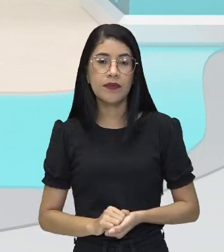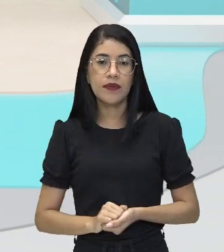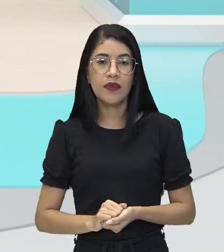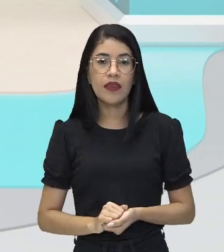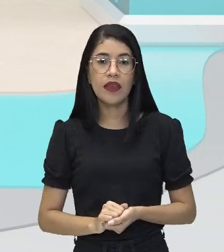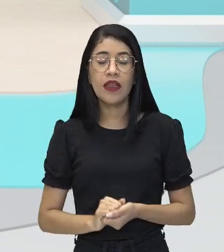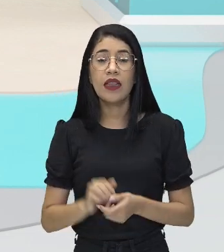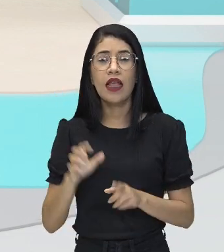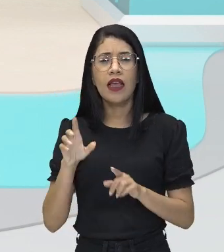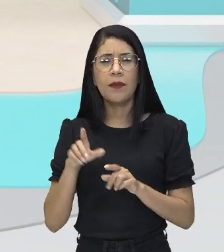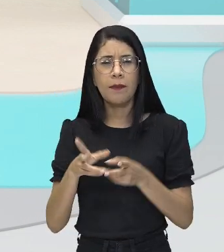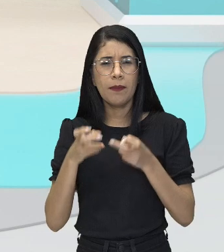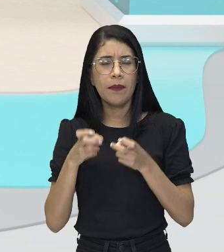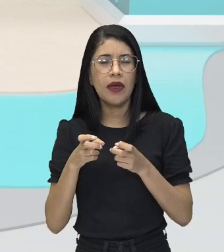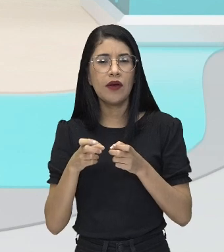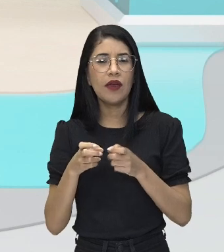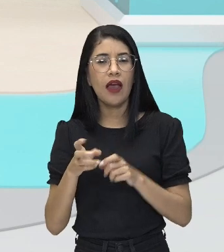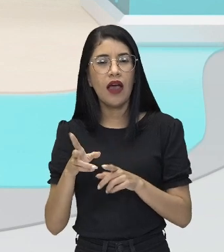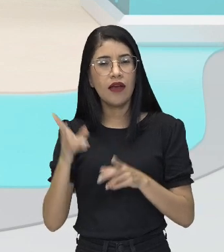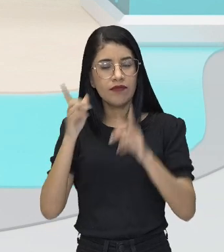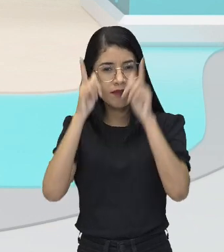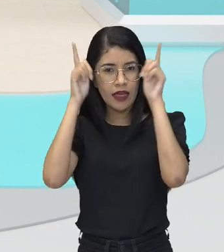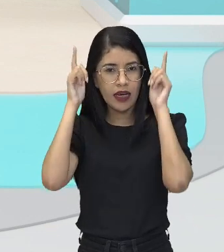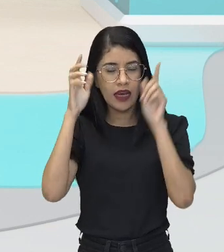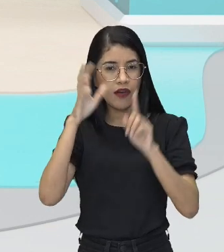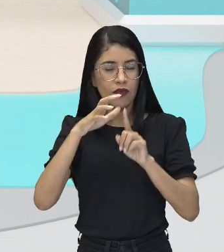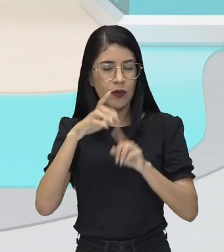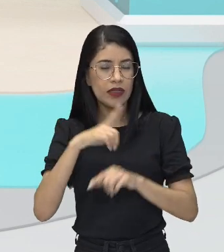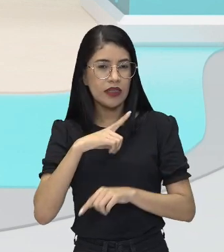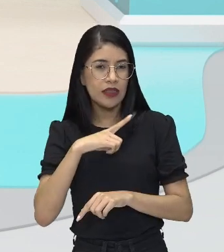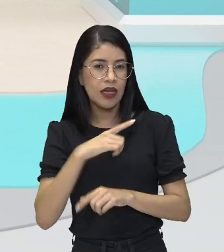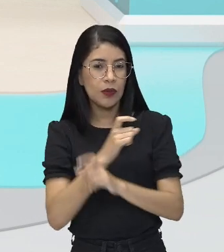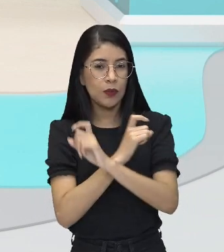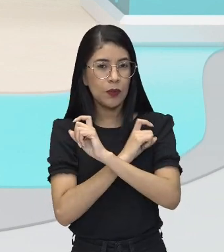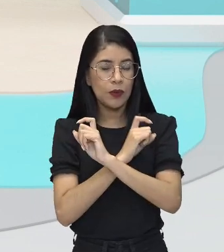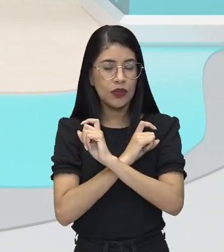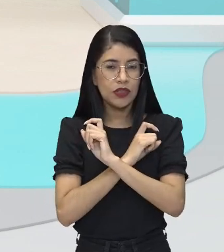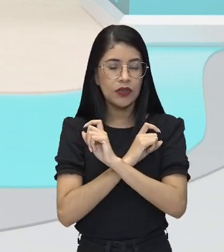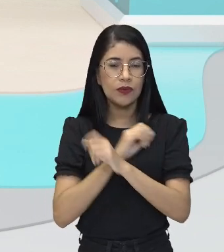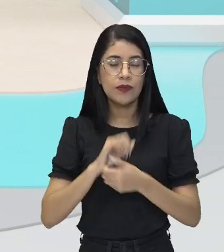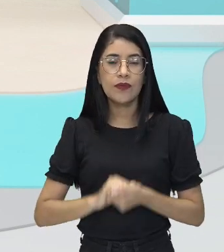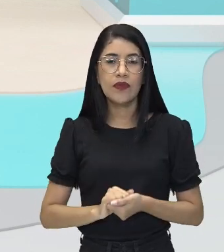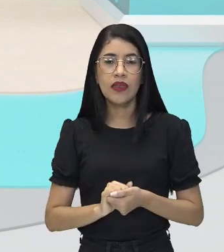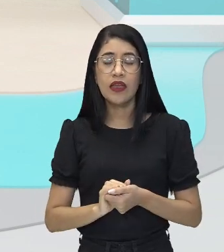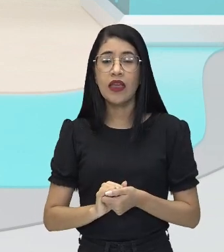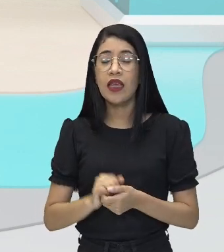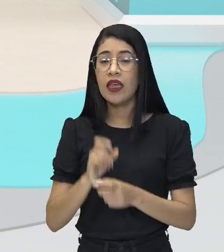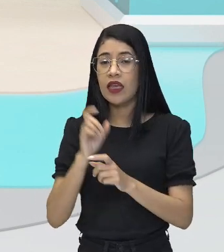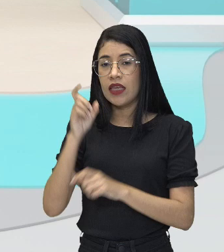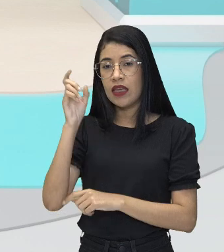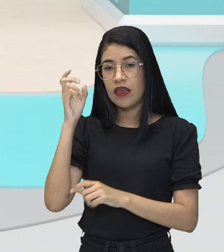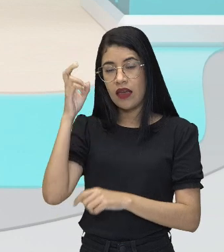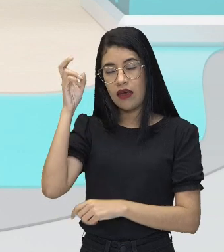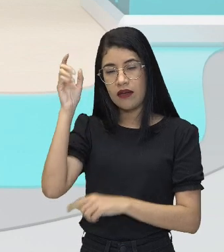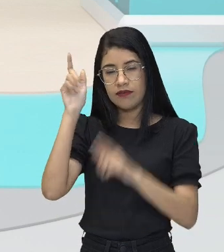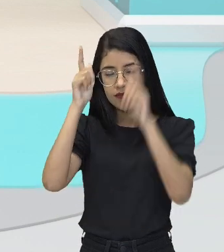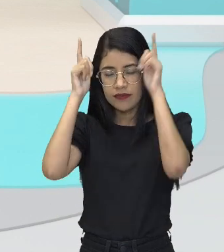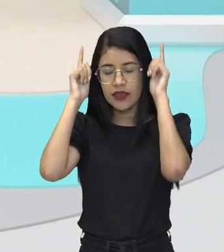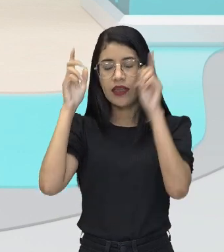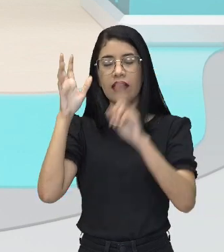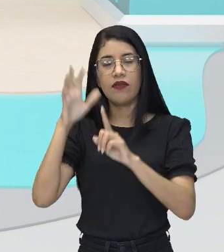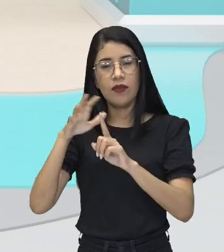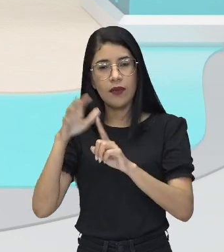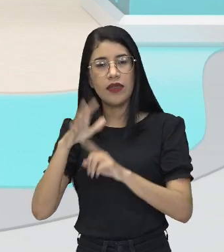pega a influência egípcia, não é verdade? E a grega vai influenciar a cultura romana.